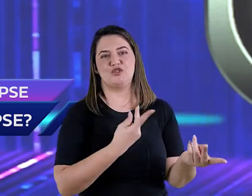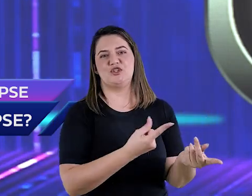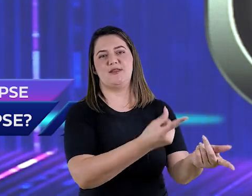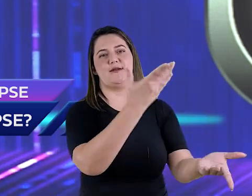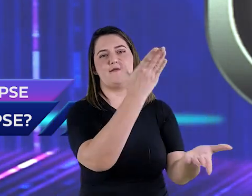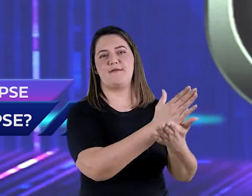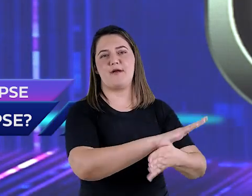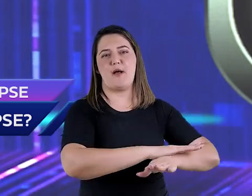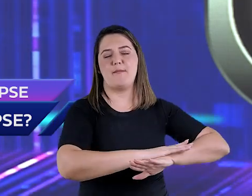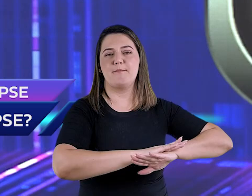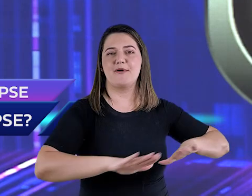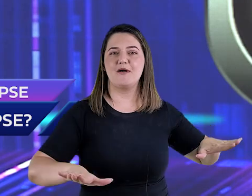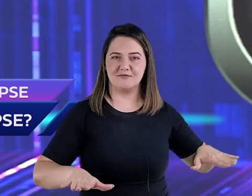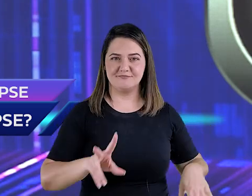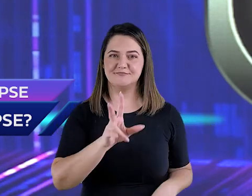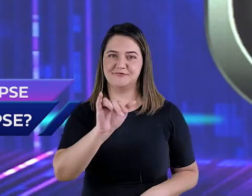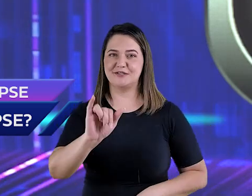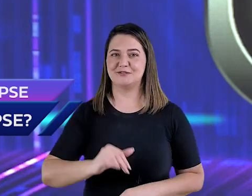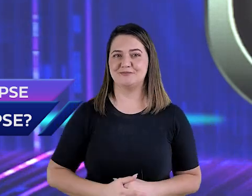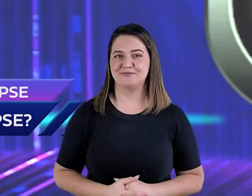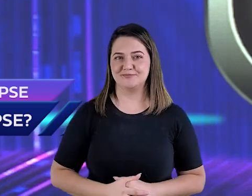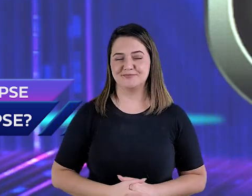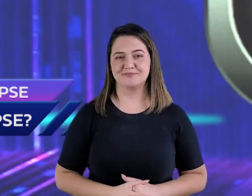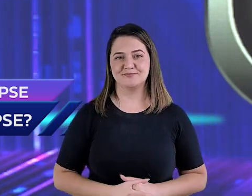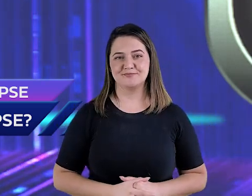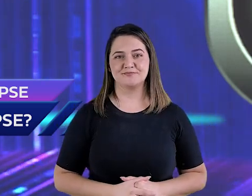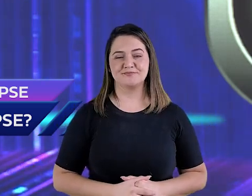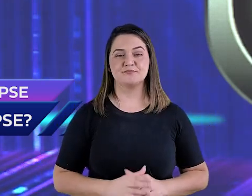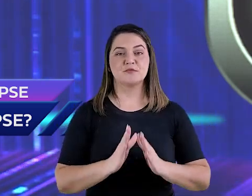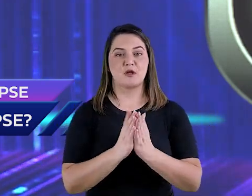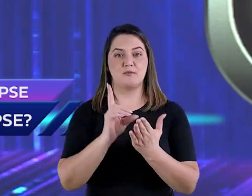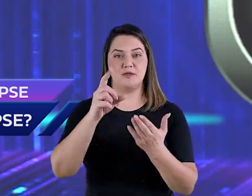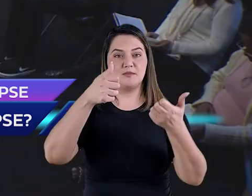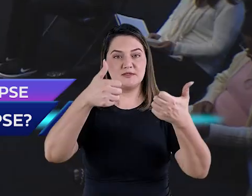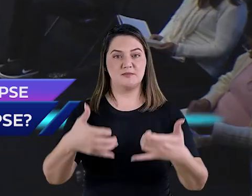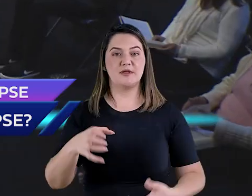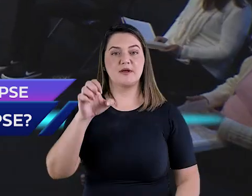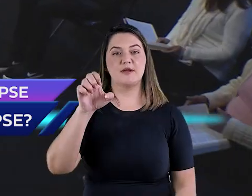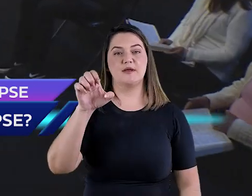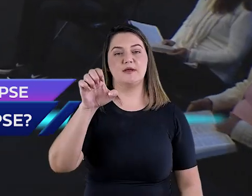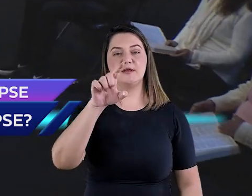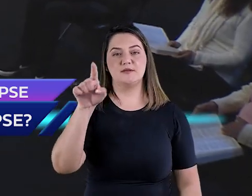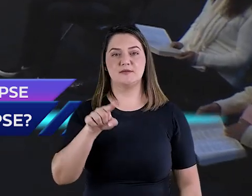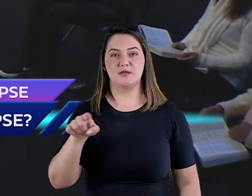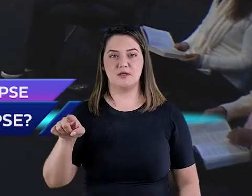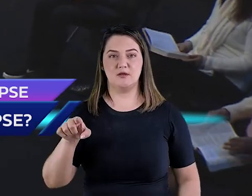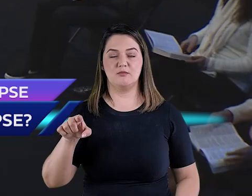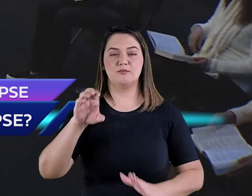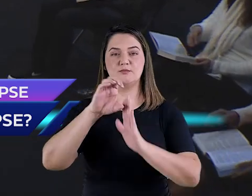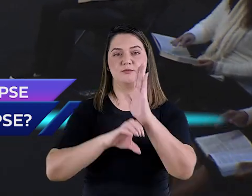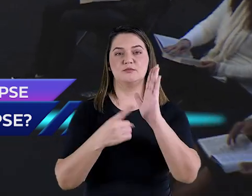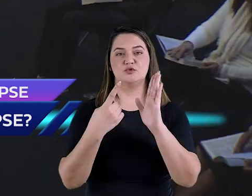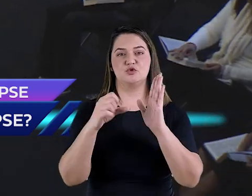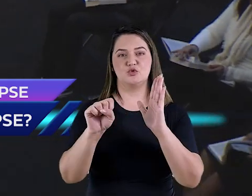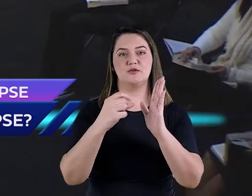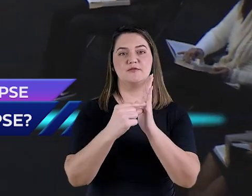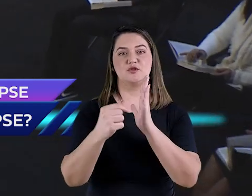enxofre. A Bíblia nos dá várias advertências. Em Ezequiel, no capítulo 18, versículo